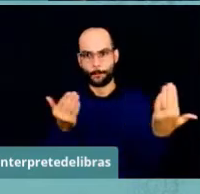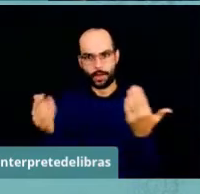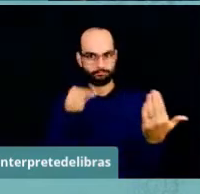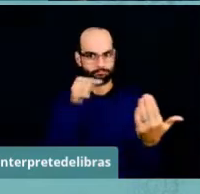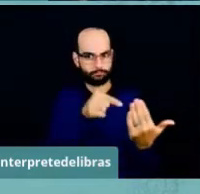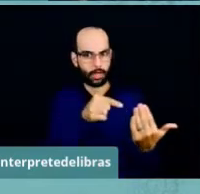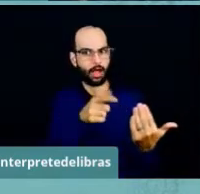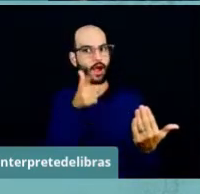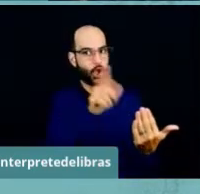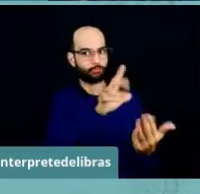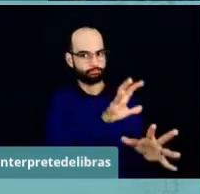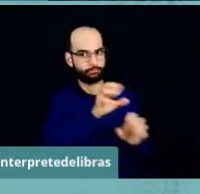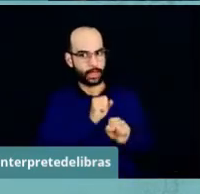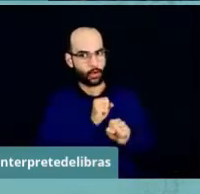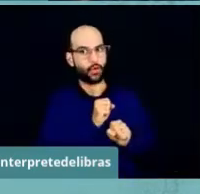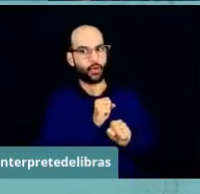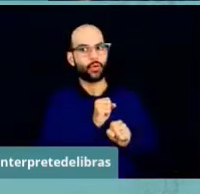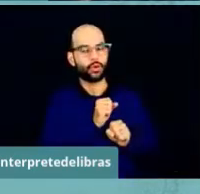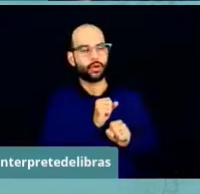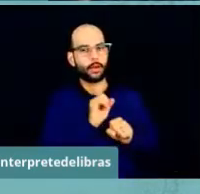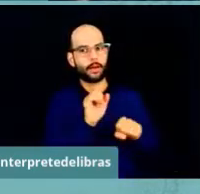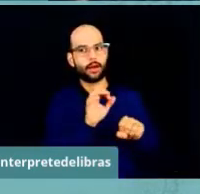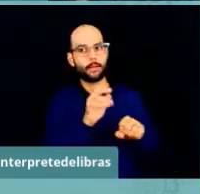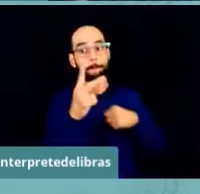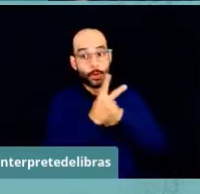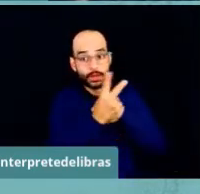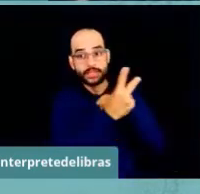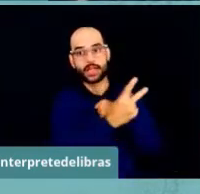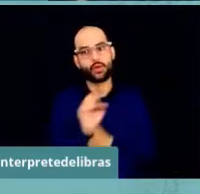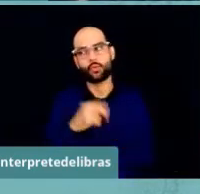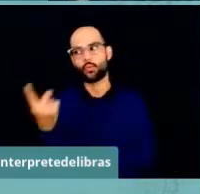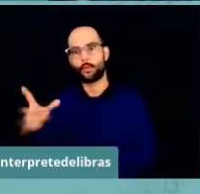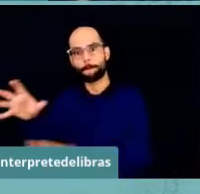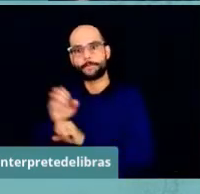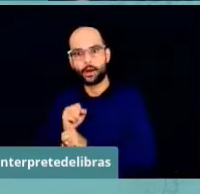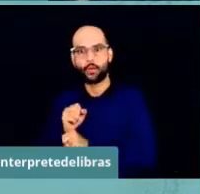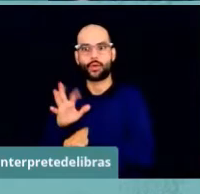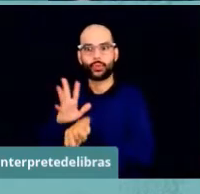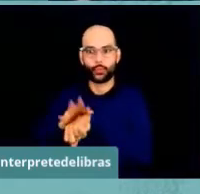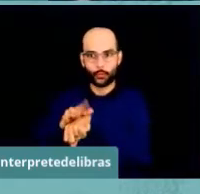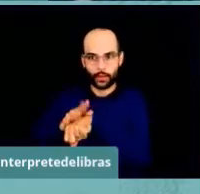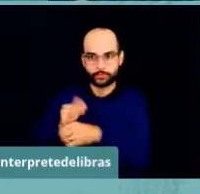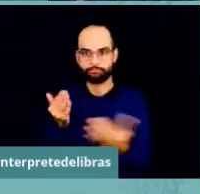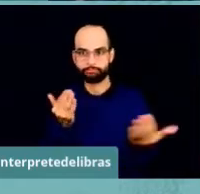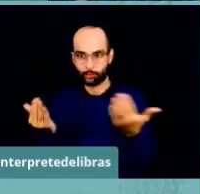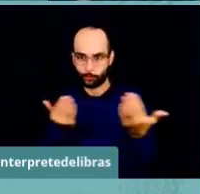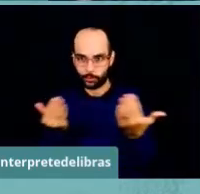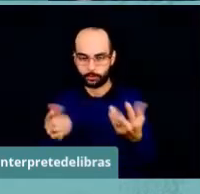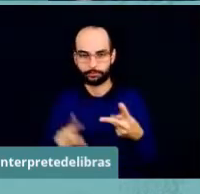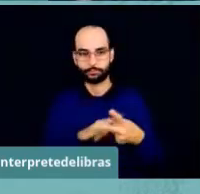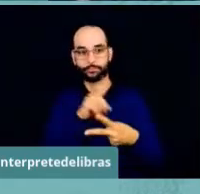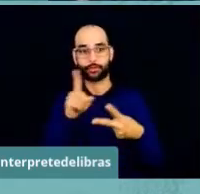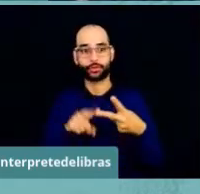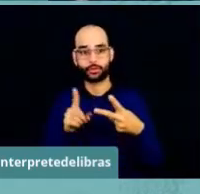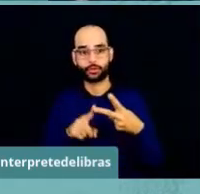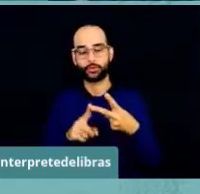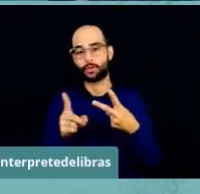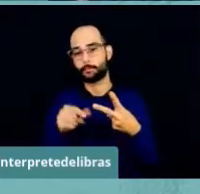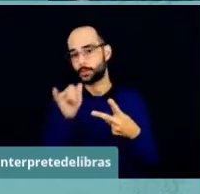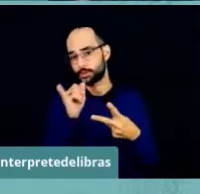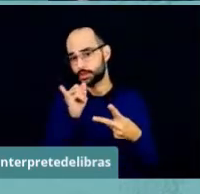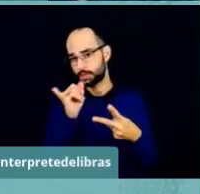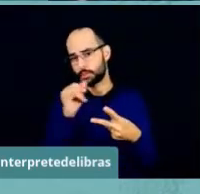E aí, essa eficácia, como foi visto aqui na questão das vacinas da Covid, você pode colocar